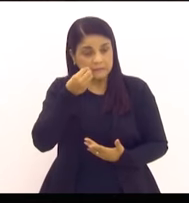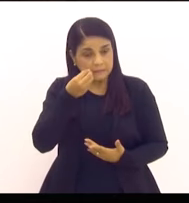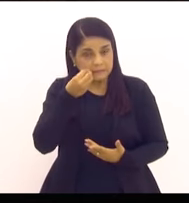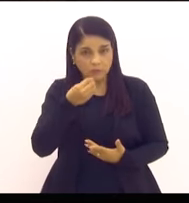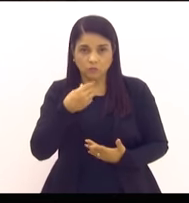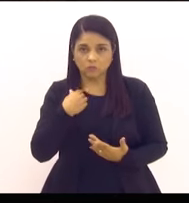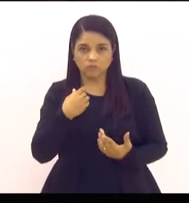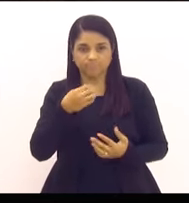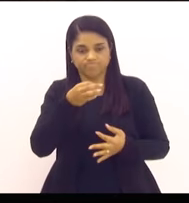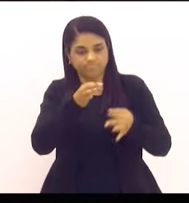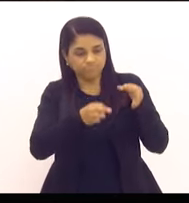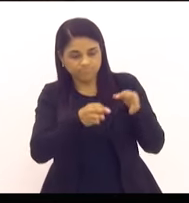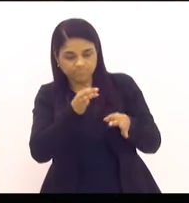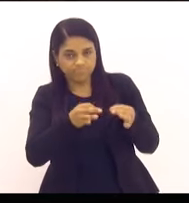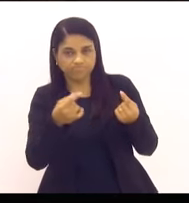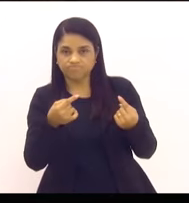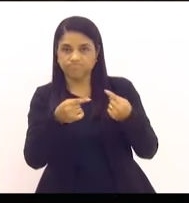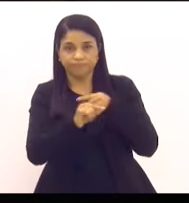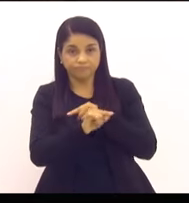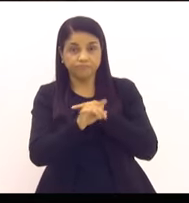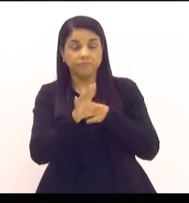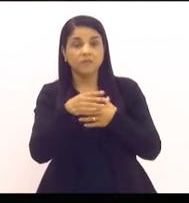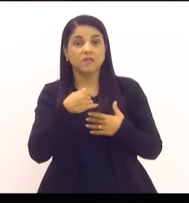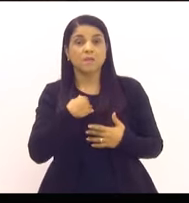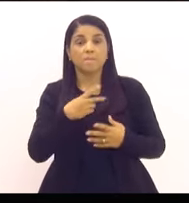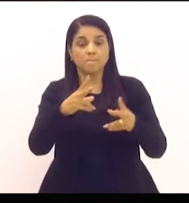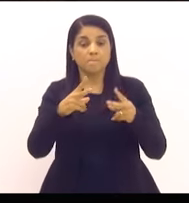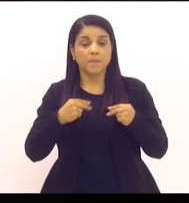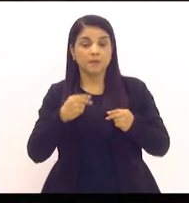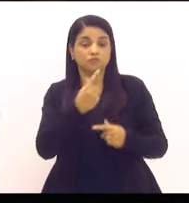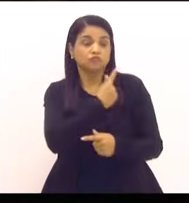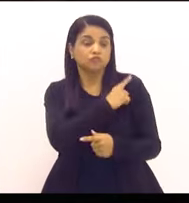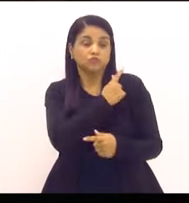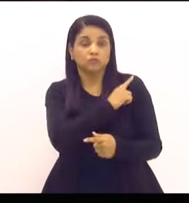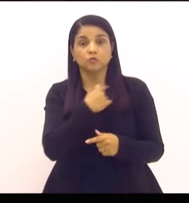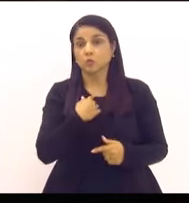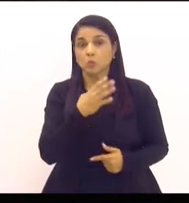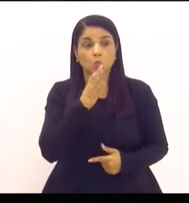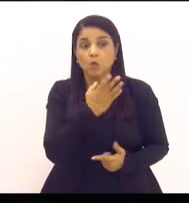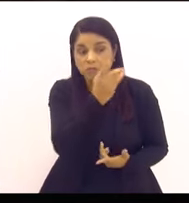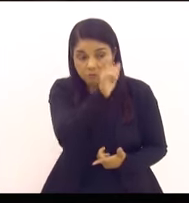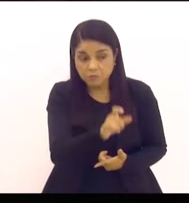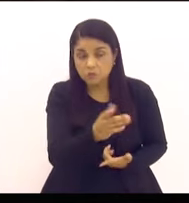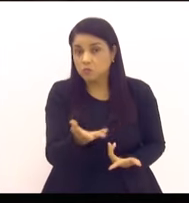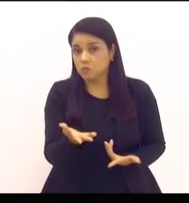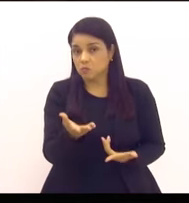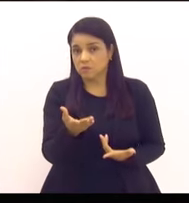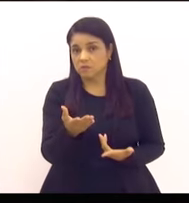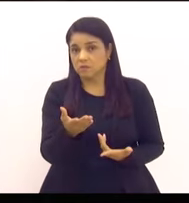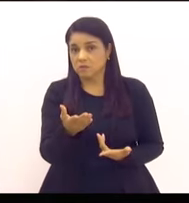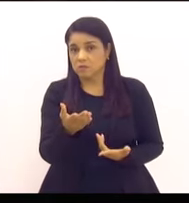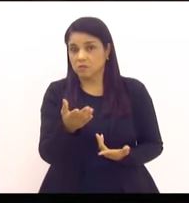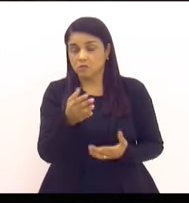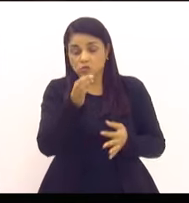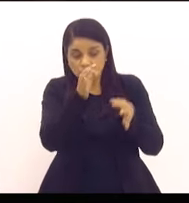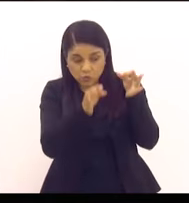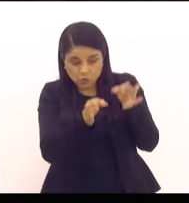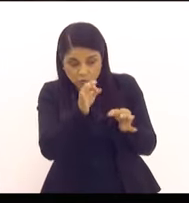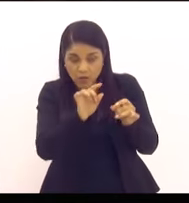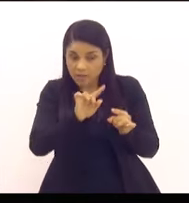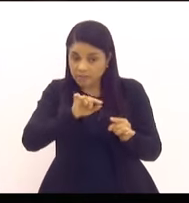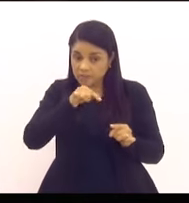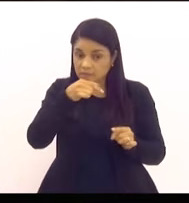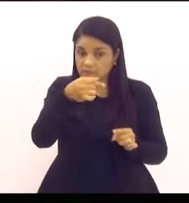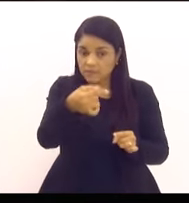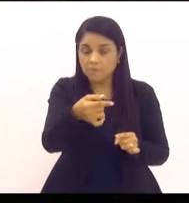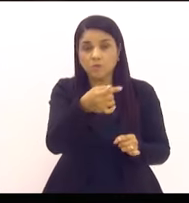injustiça, julgar mérito de gestor sem conhecê-lo. E quando tento julgar, é depois do gestor